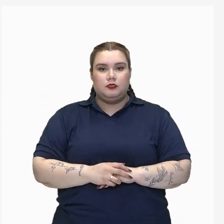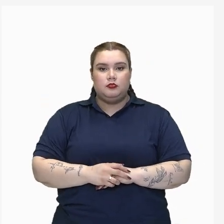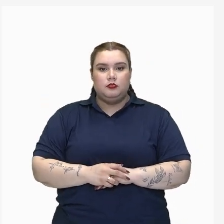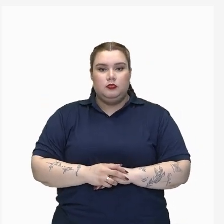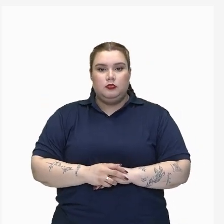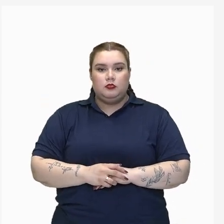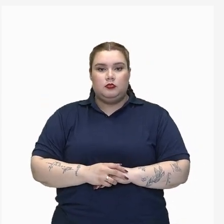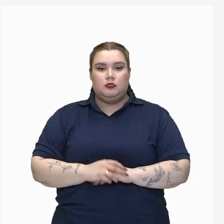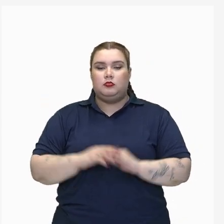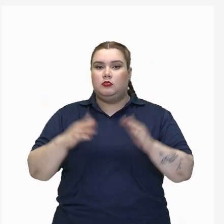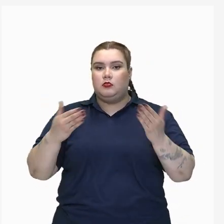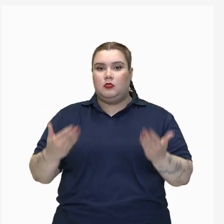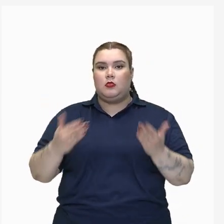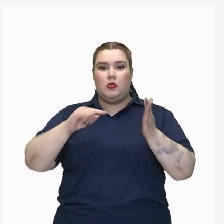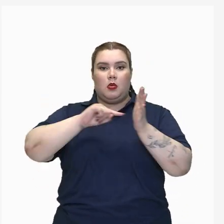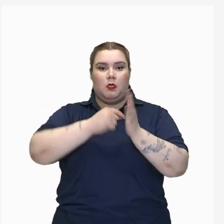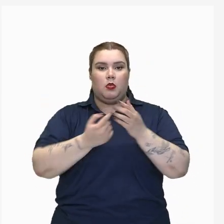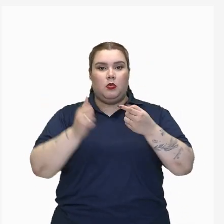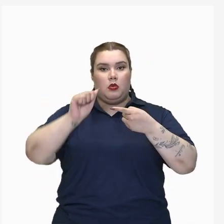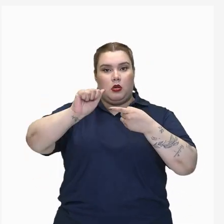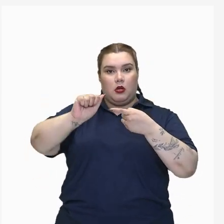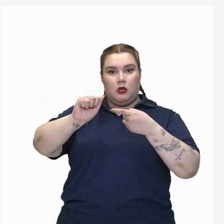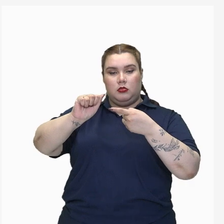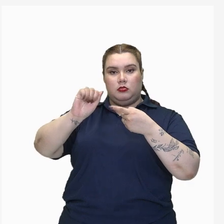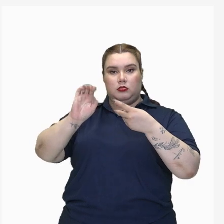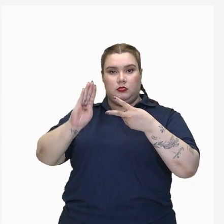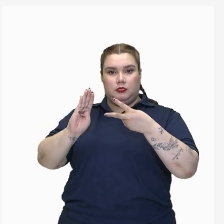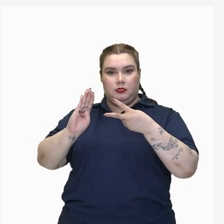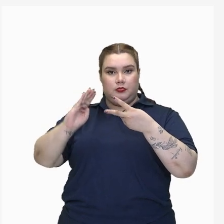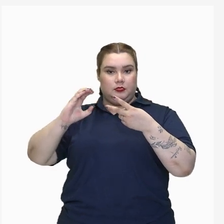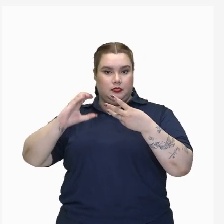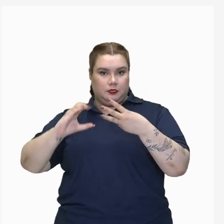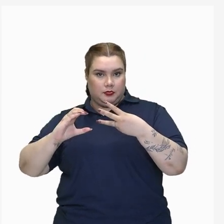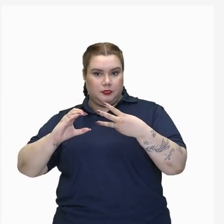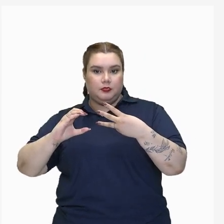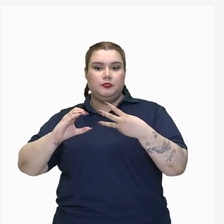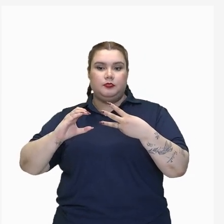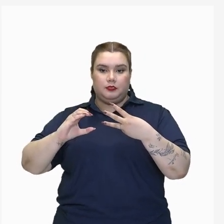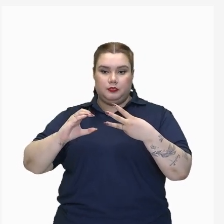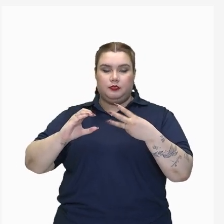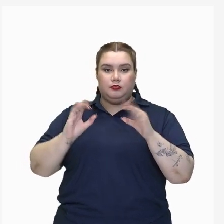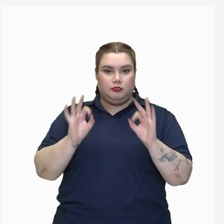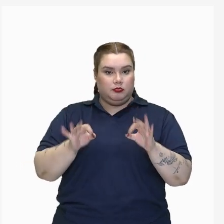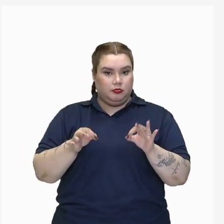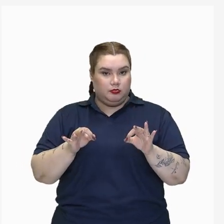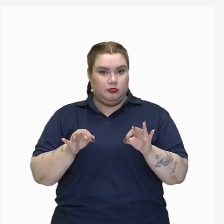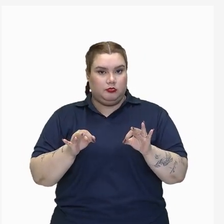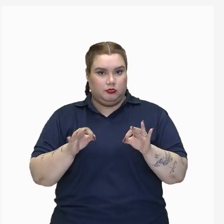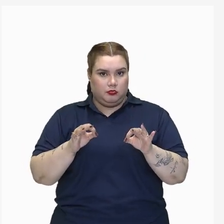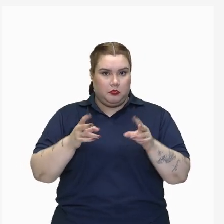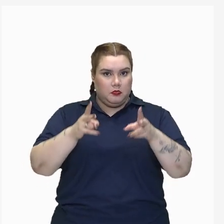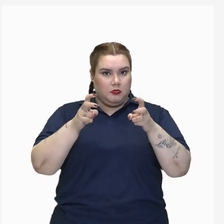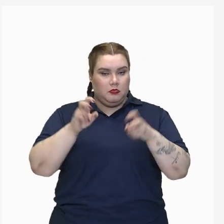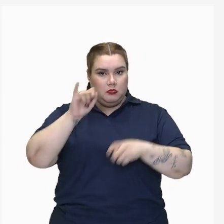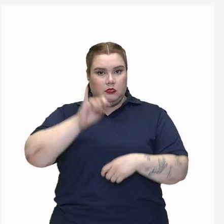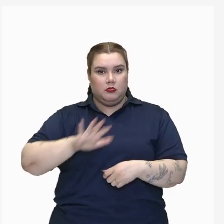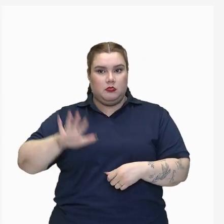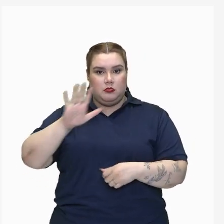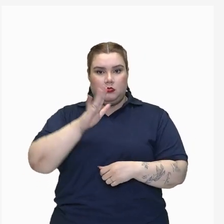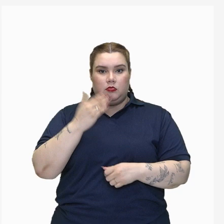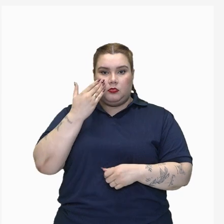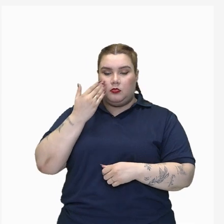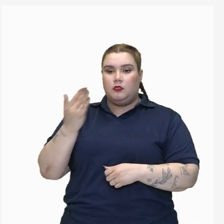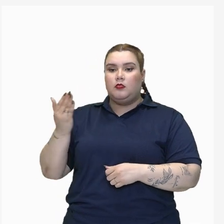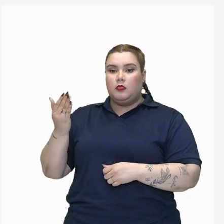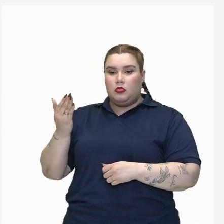A gente chamou esses pontos aí de ponto A, ponto B, ponto C, né? Eu não posso deixar